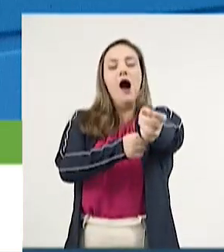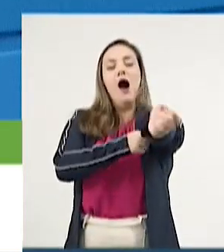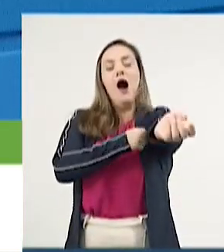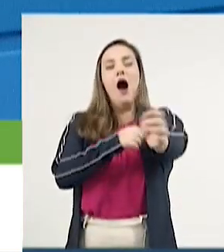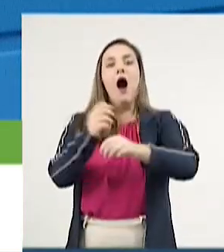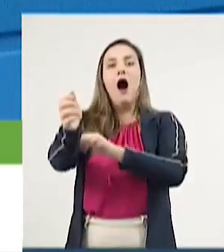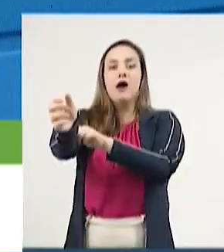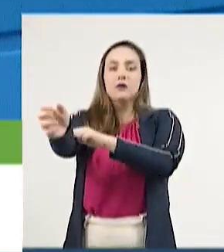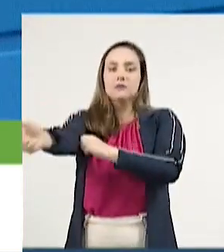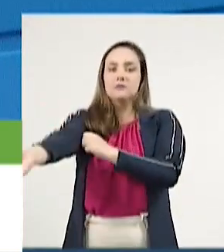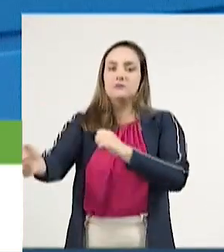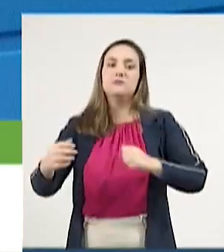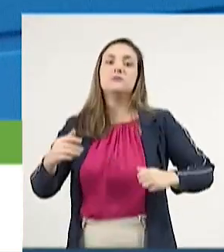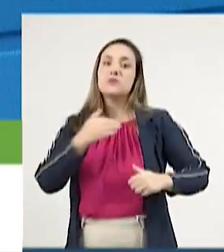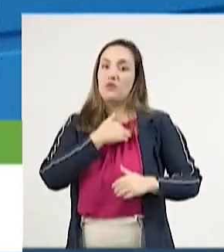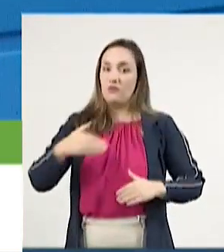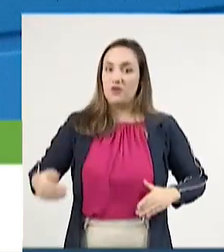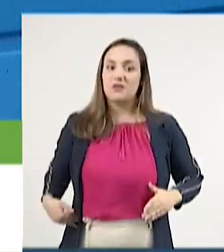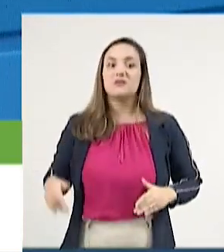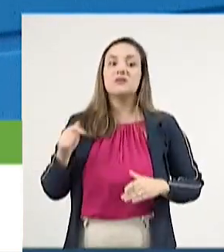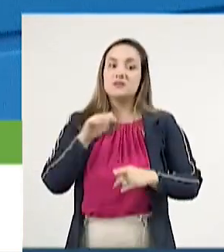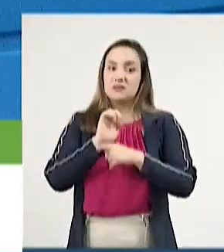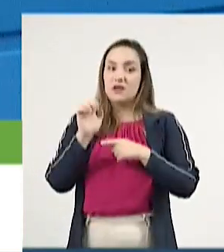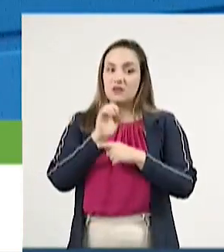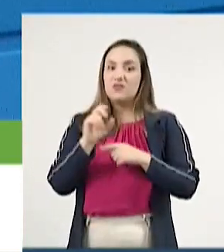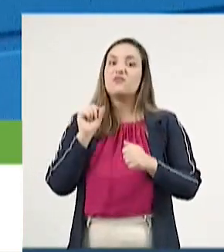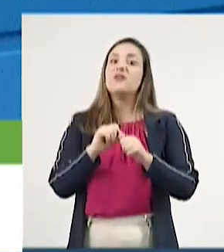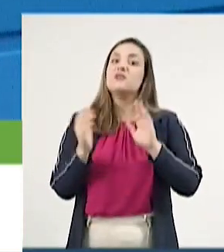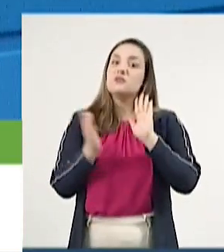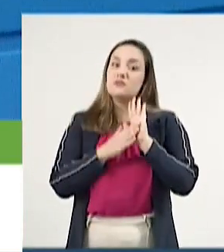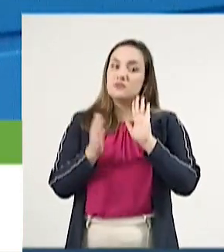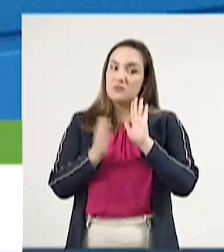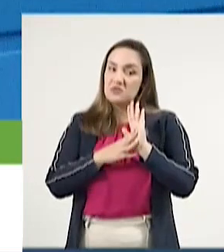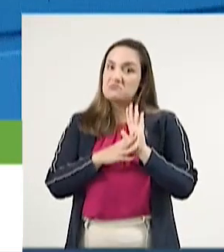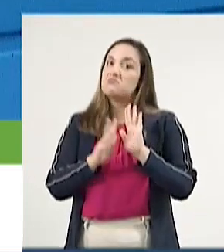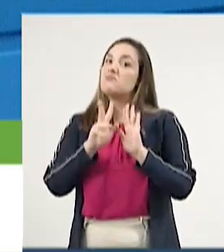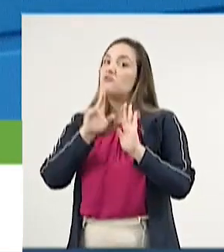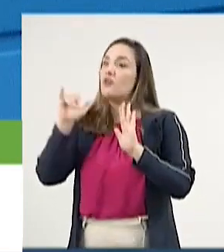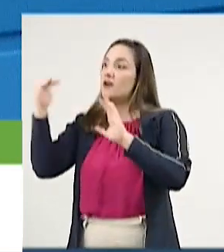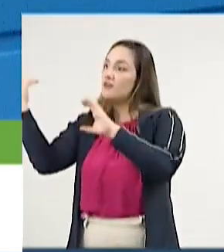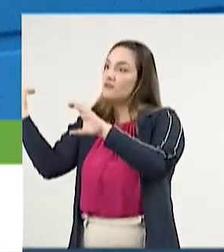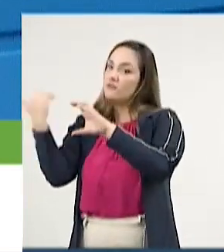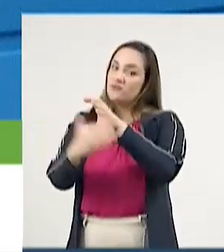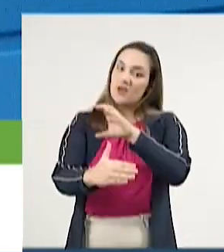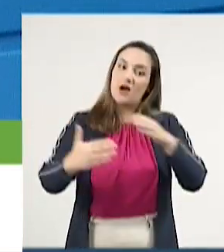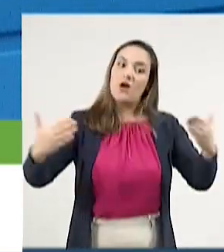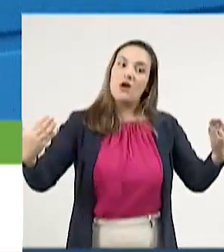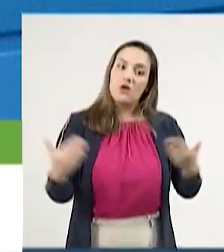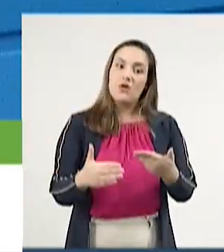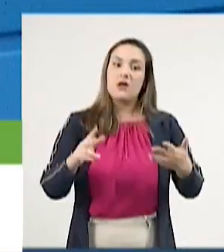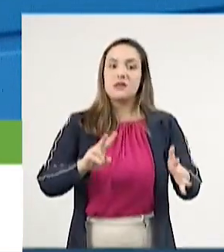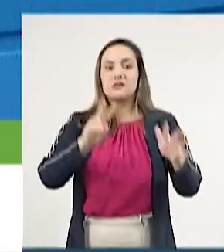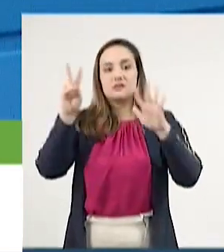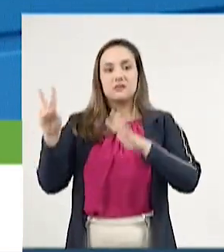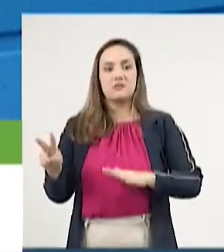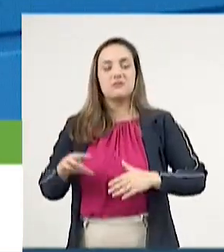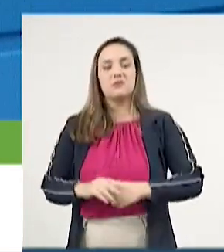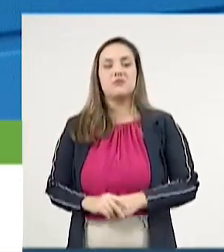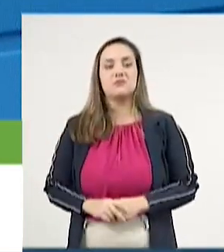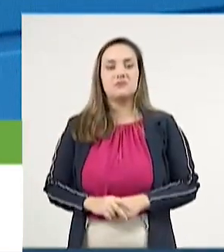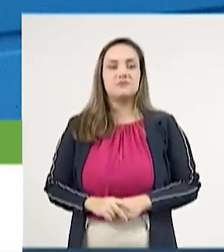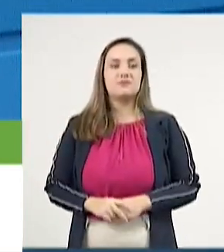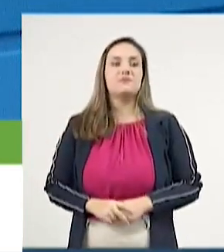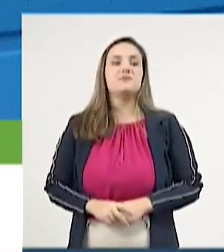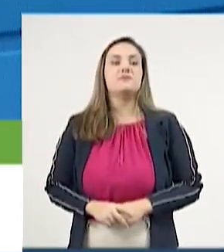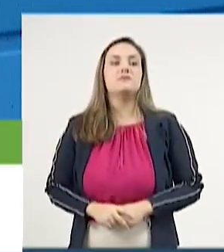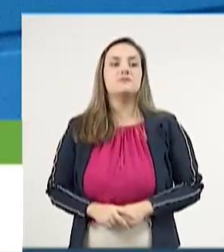governo do estado fez uma proposta que deve encaminhar para a Assembleia Legislativa esta semana